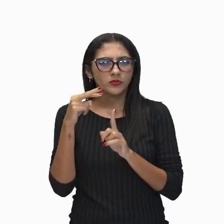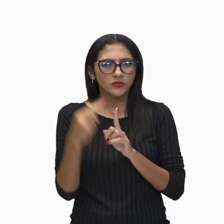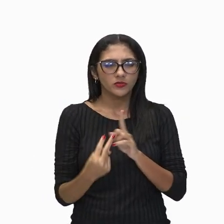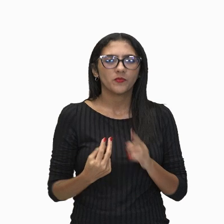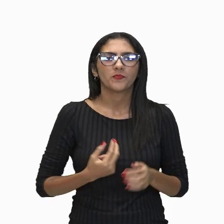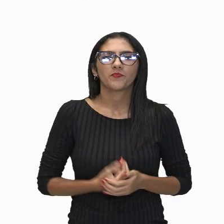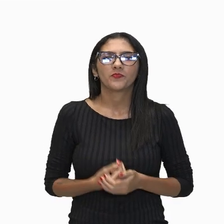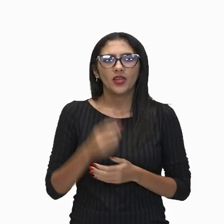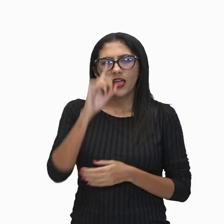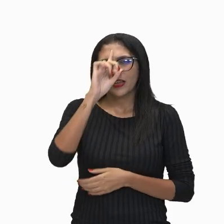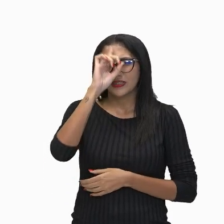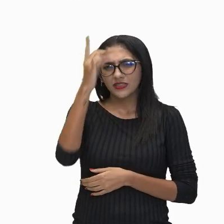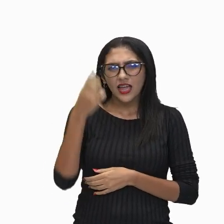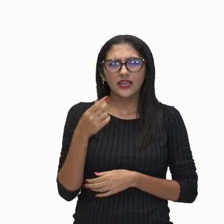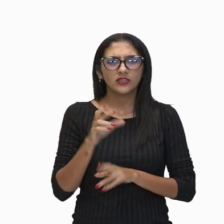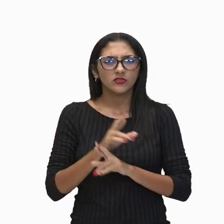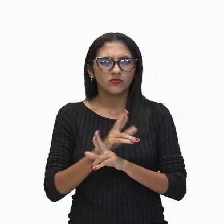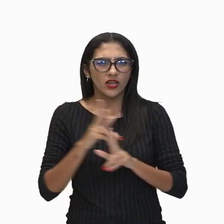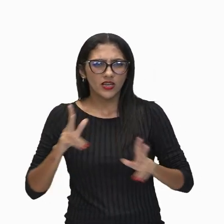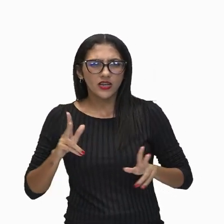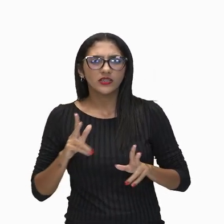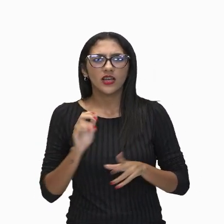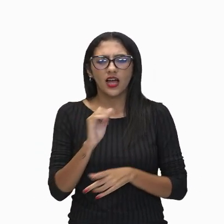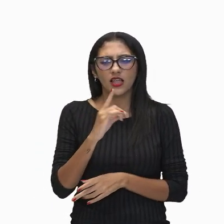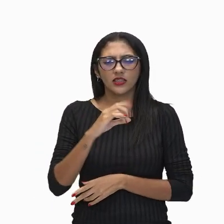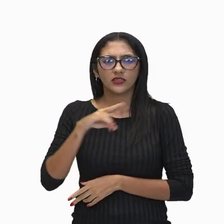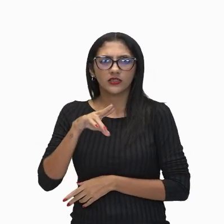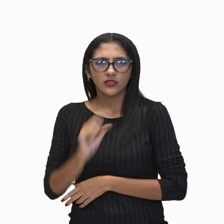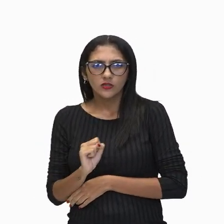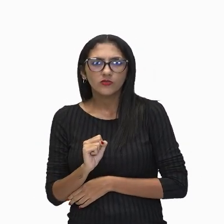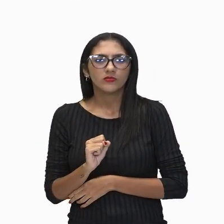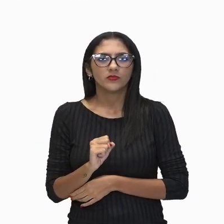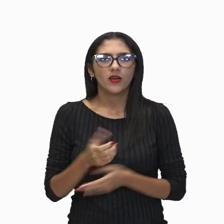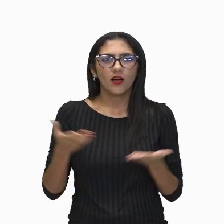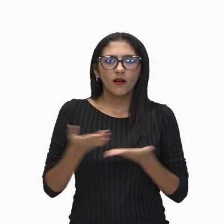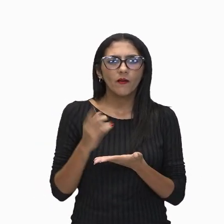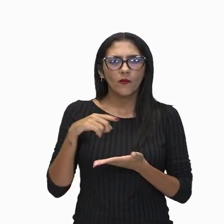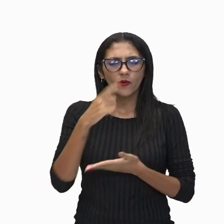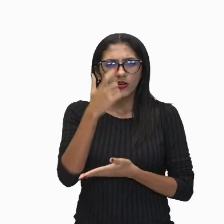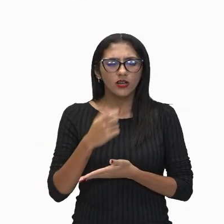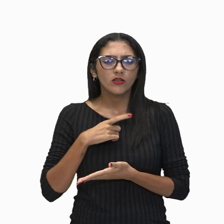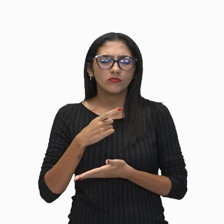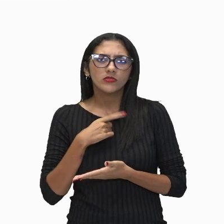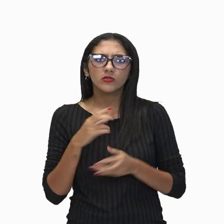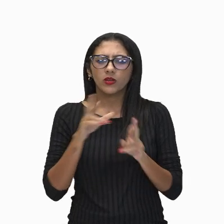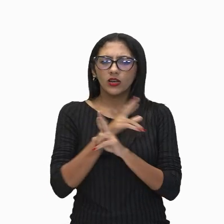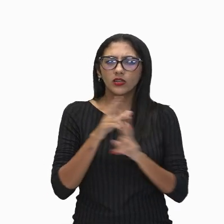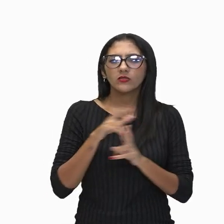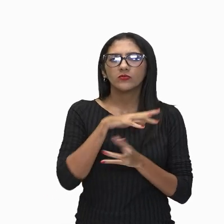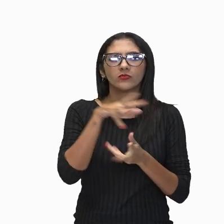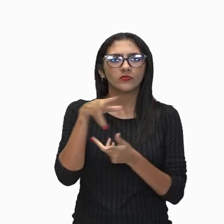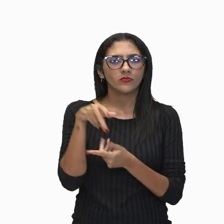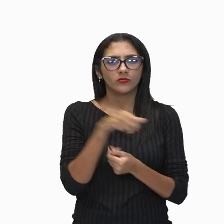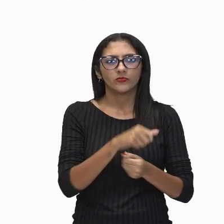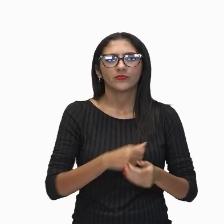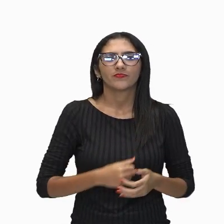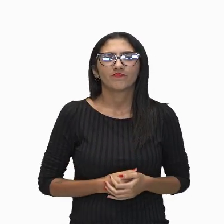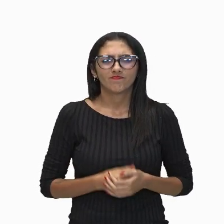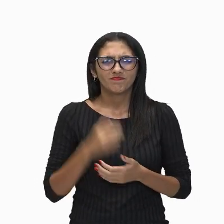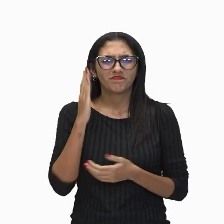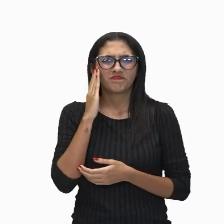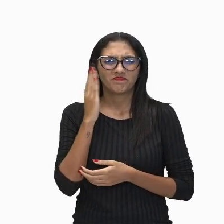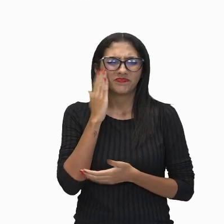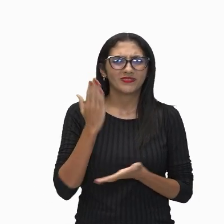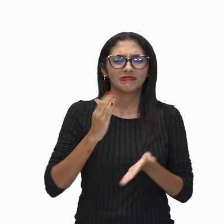da juventude, adeus que a vida eu compro à vista aos donos do mundo. Ao peso dos impostos, o